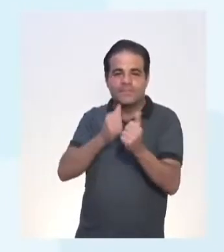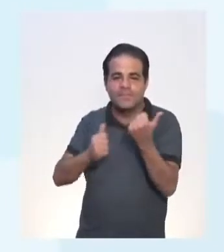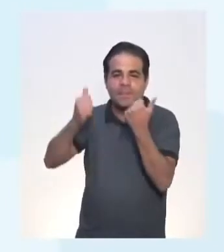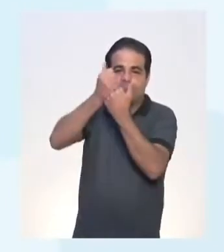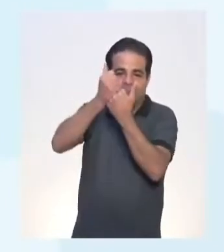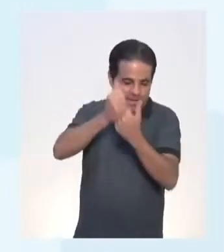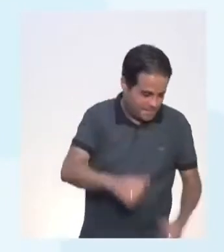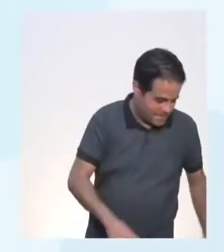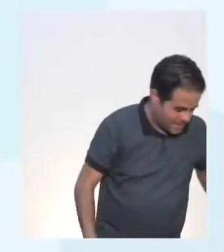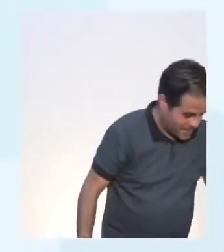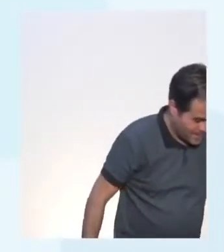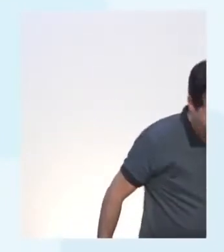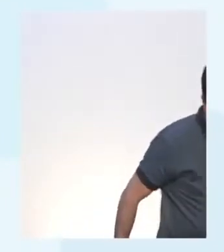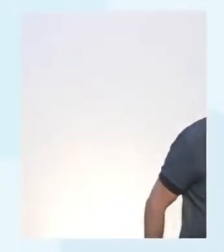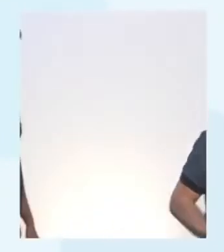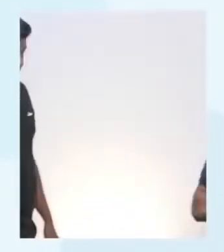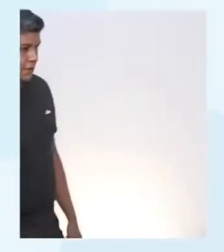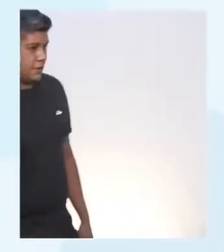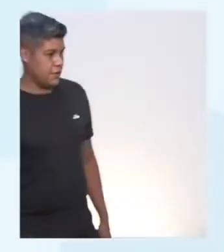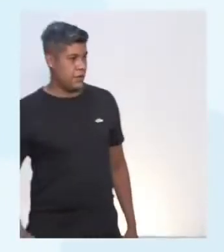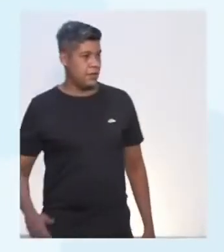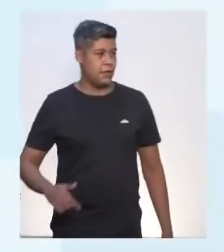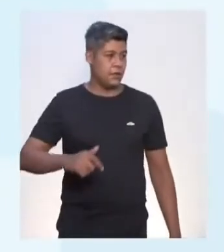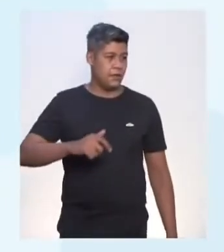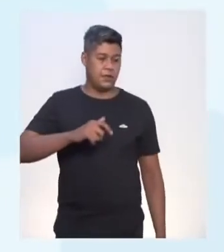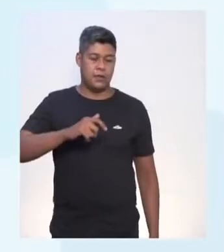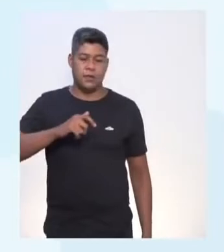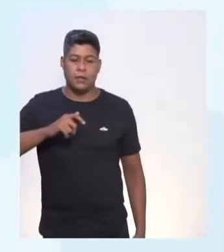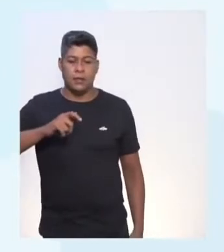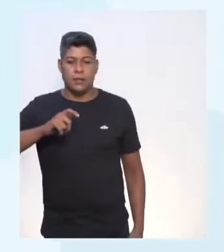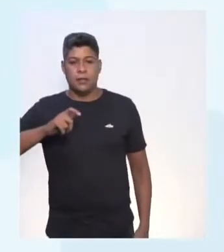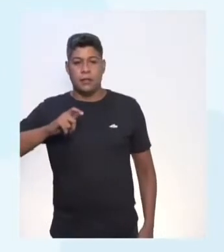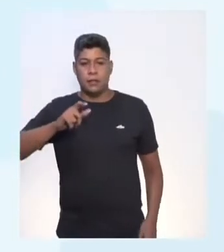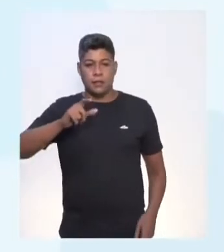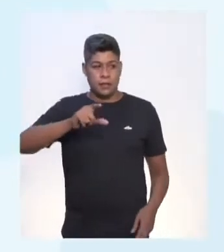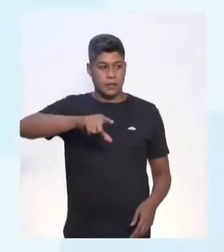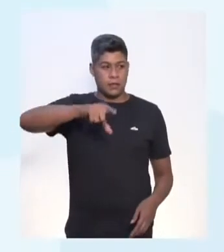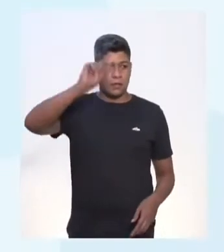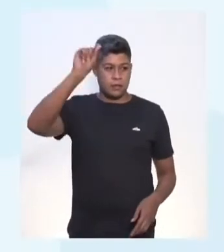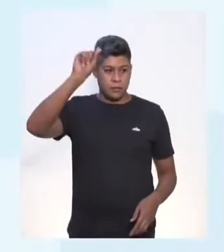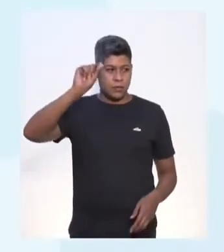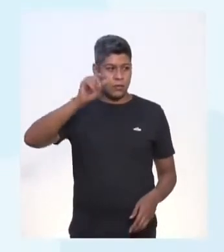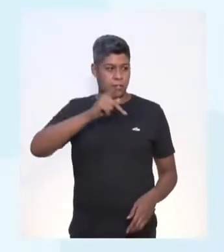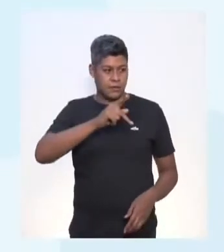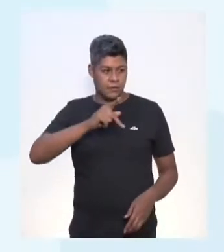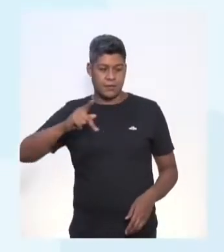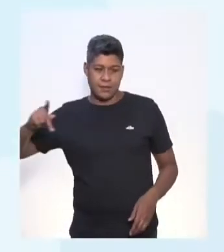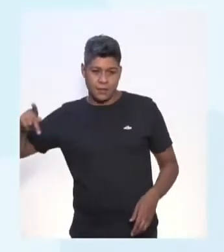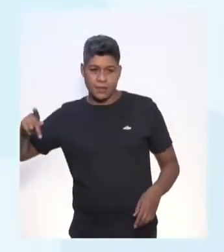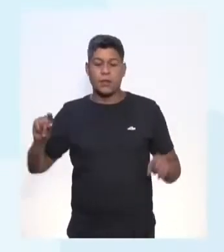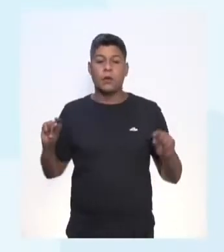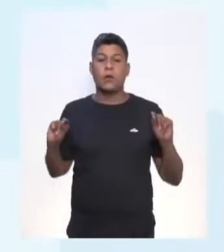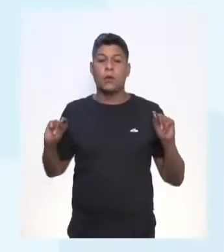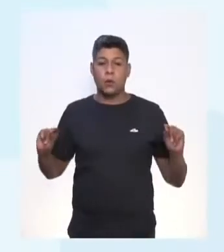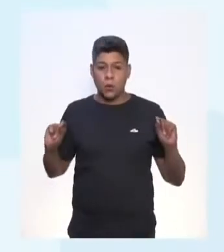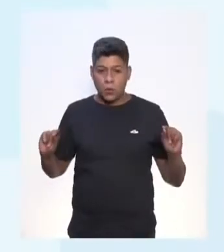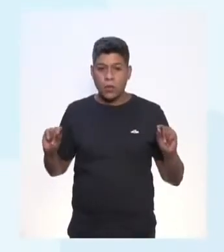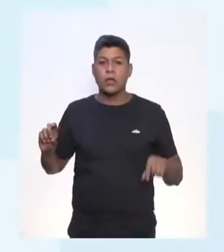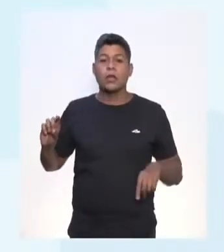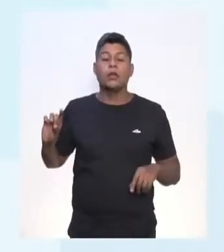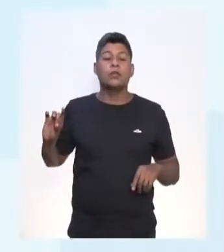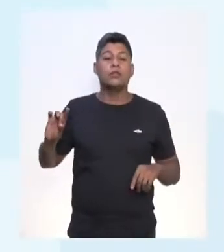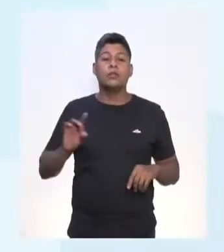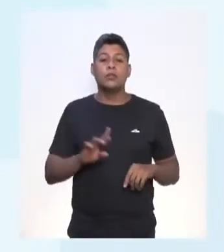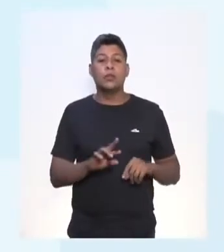1,41% da população brasileira votava, escolhia o presidente. E isso porque